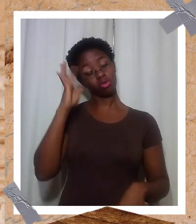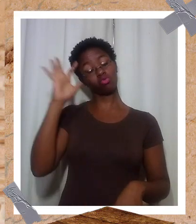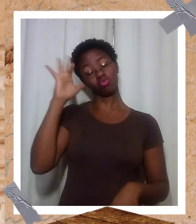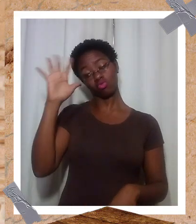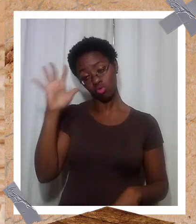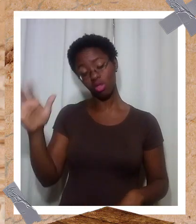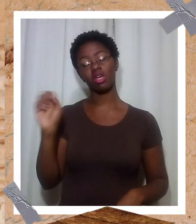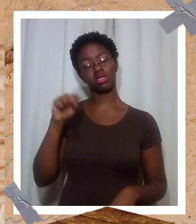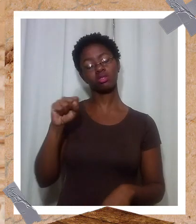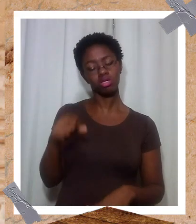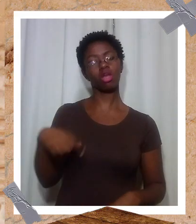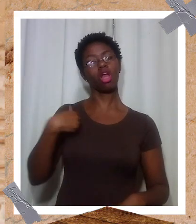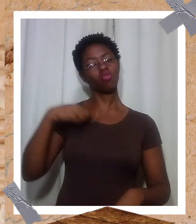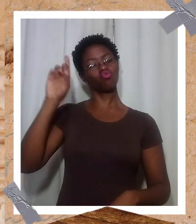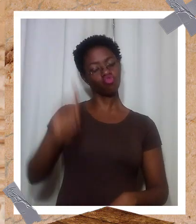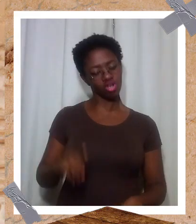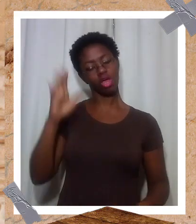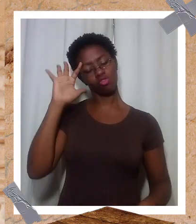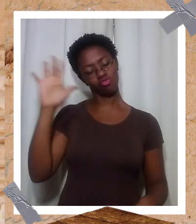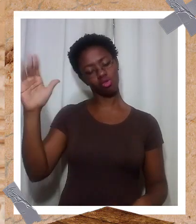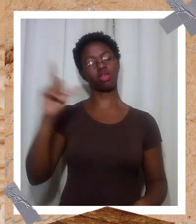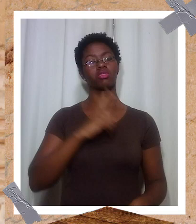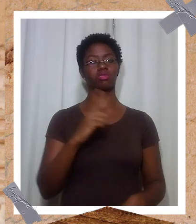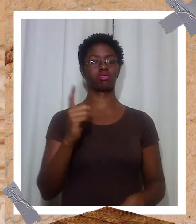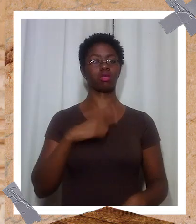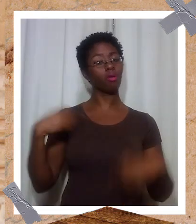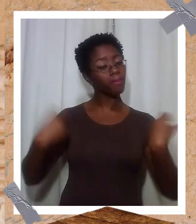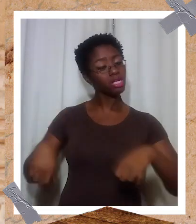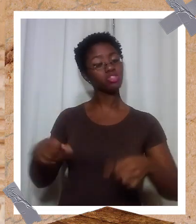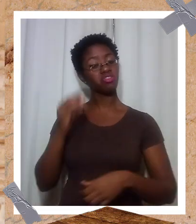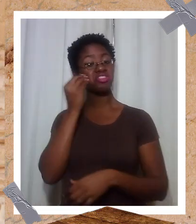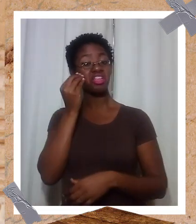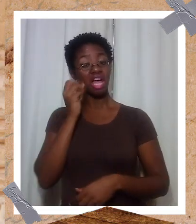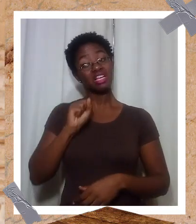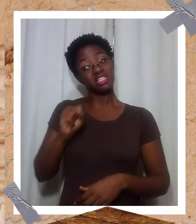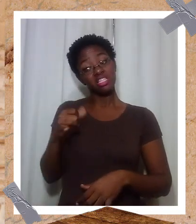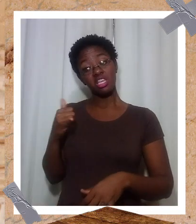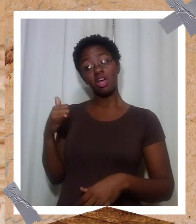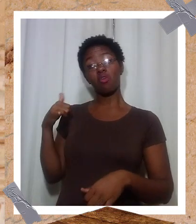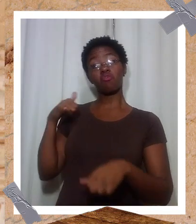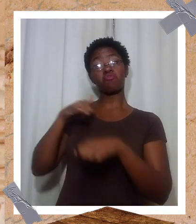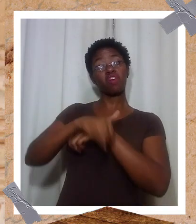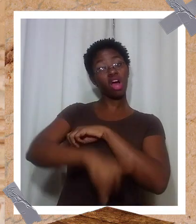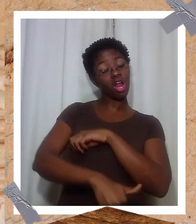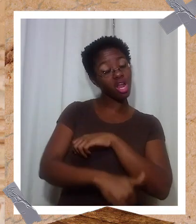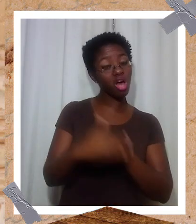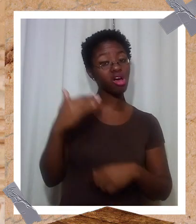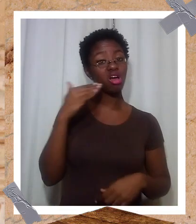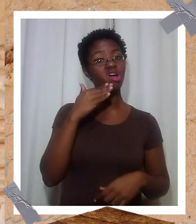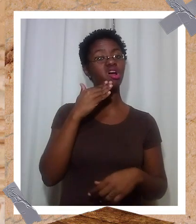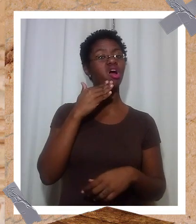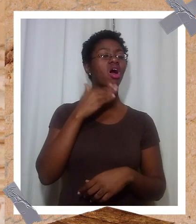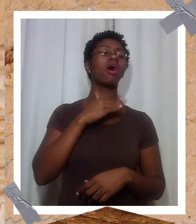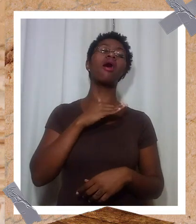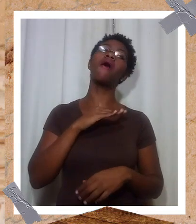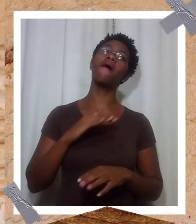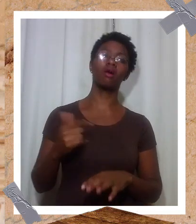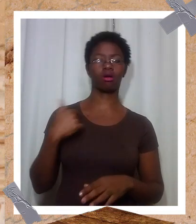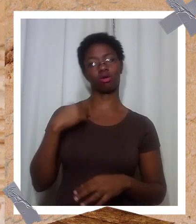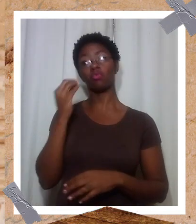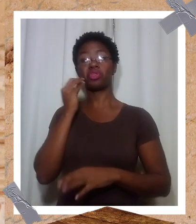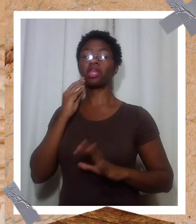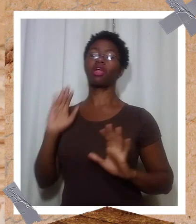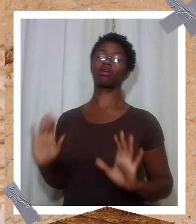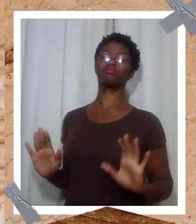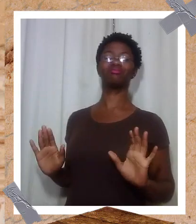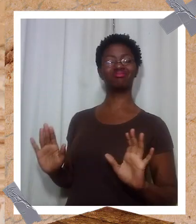eu quero ter o direito de sonhar, eu quero ter o direito de tentar. Se eu falhar, eu vou saber que eu tentei, mesmo